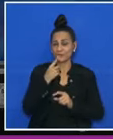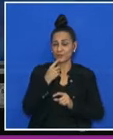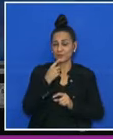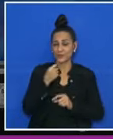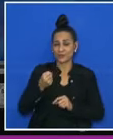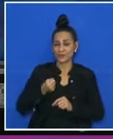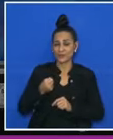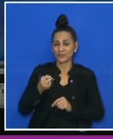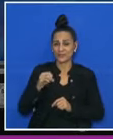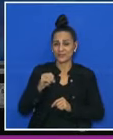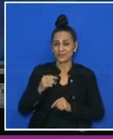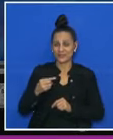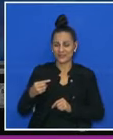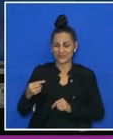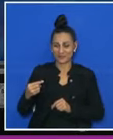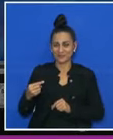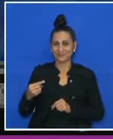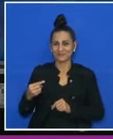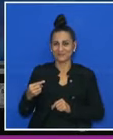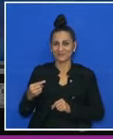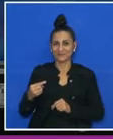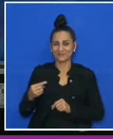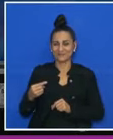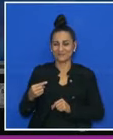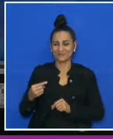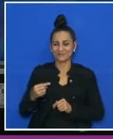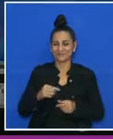01. Vermelha, 01.